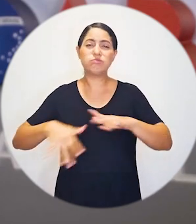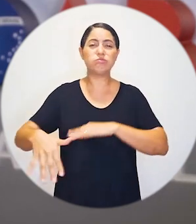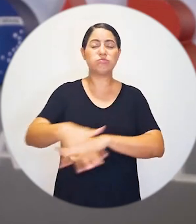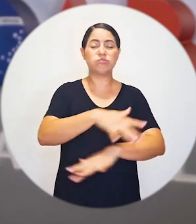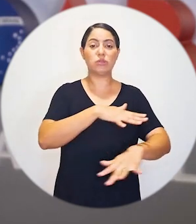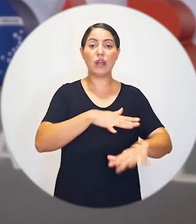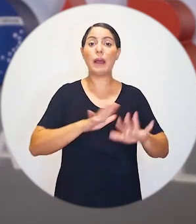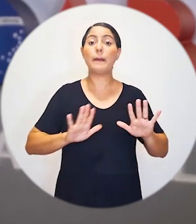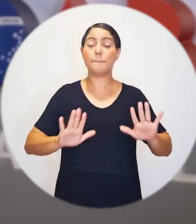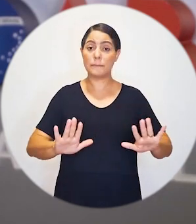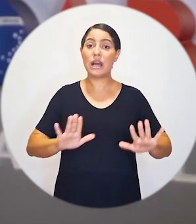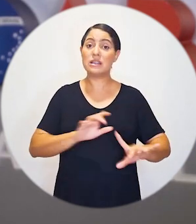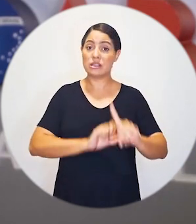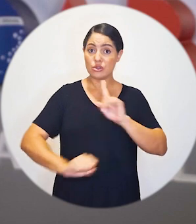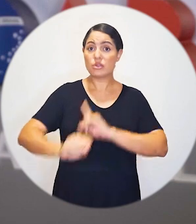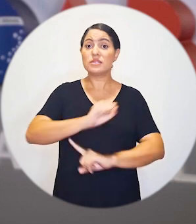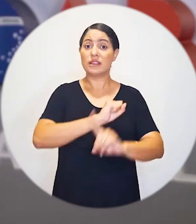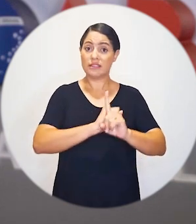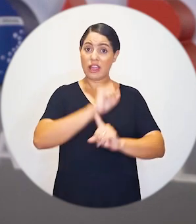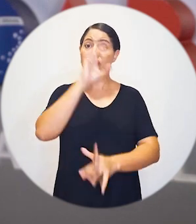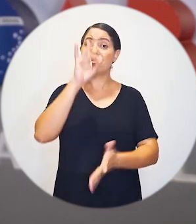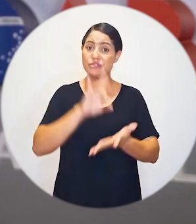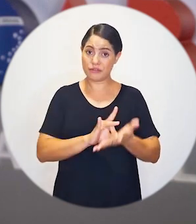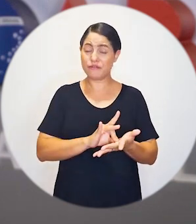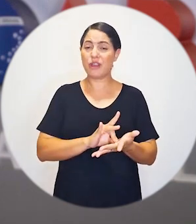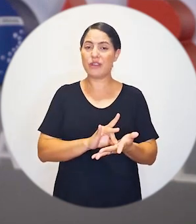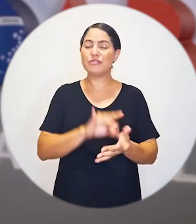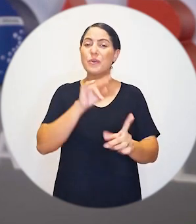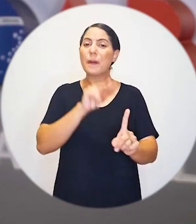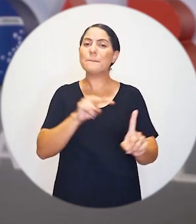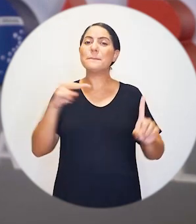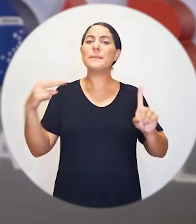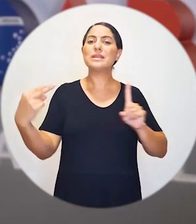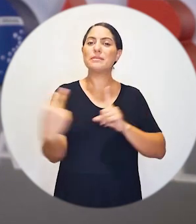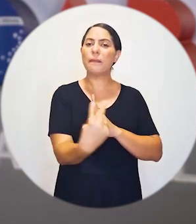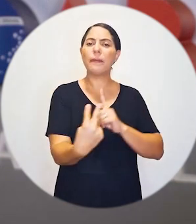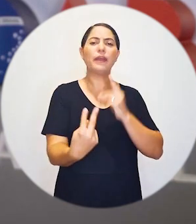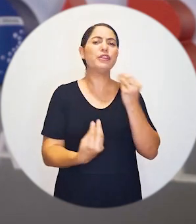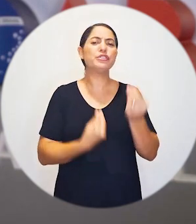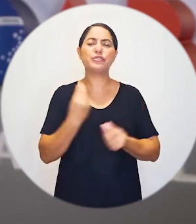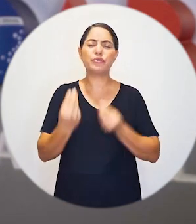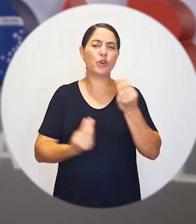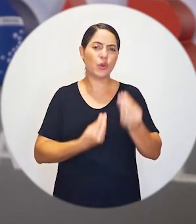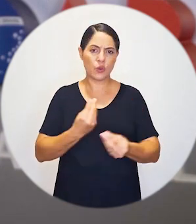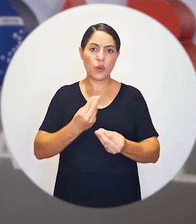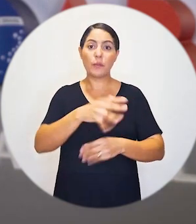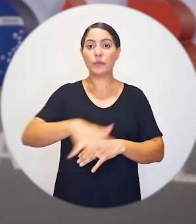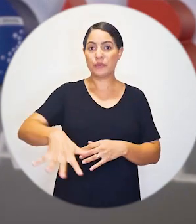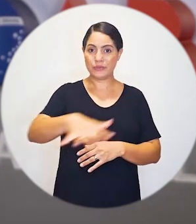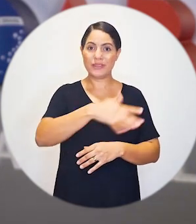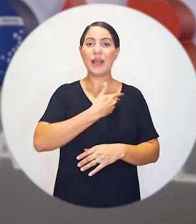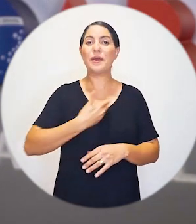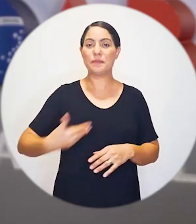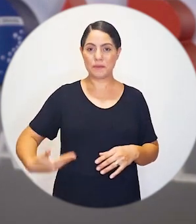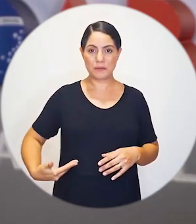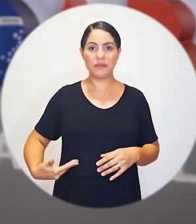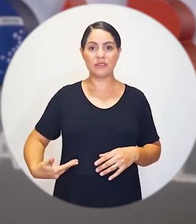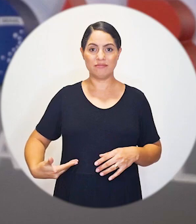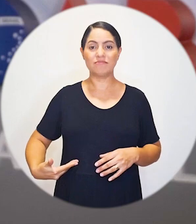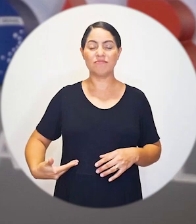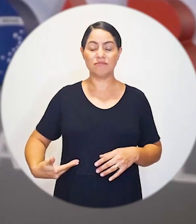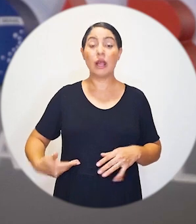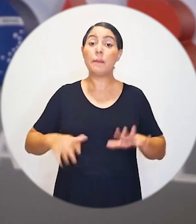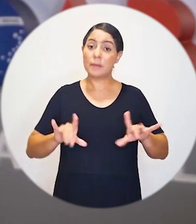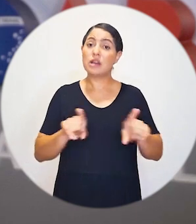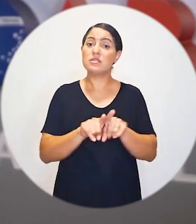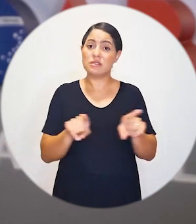uma calma maior para a sociedade, porque havia ali o olhar não só das entidades públicas, dos órgãos públicos, mas sim